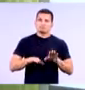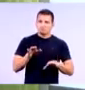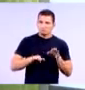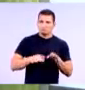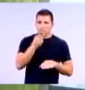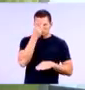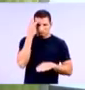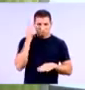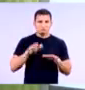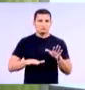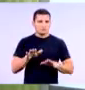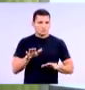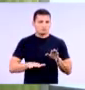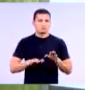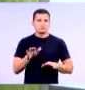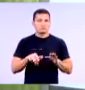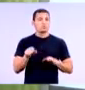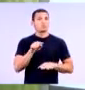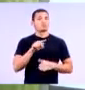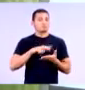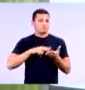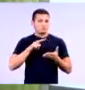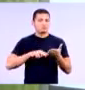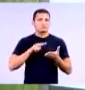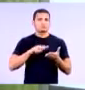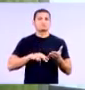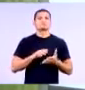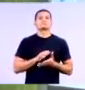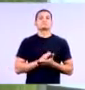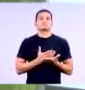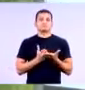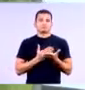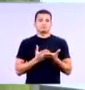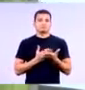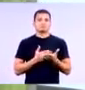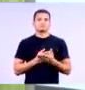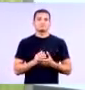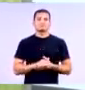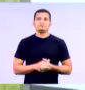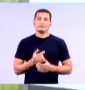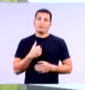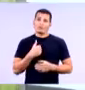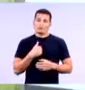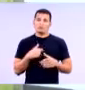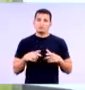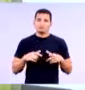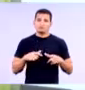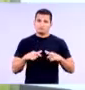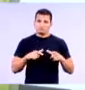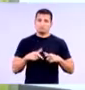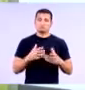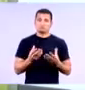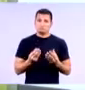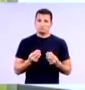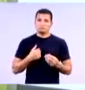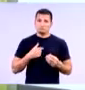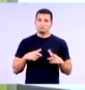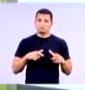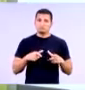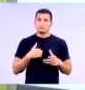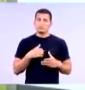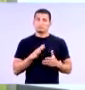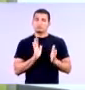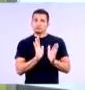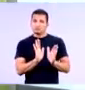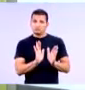autor. Depende do que você ler aí no livro. No meu caso, eu como também trabalho muito, eu acabei deixando o